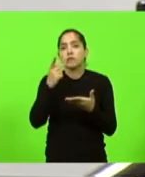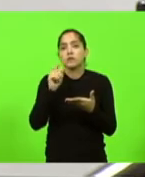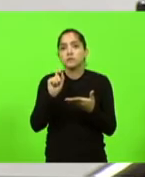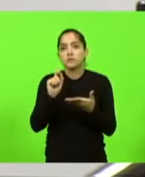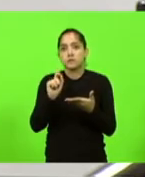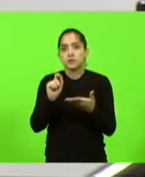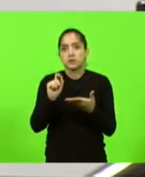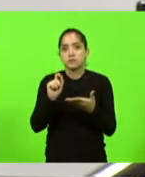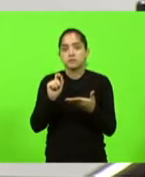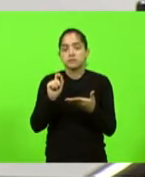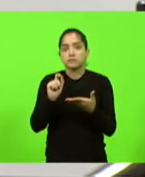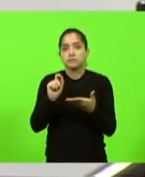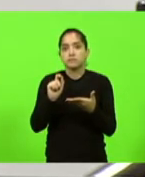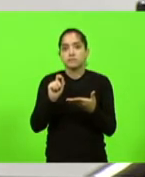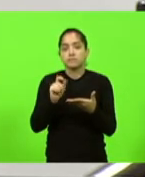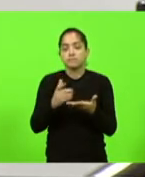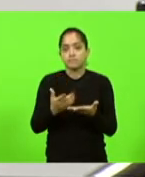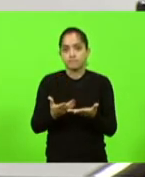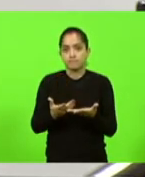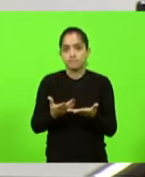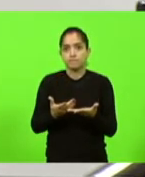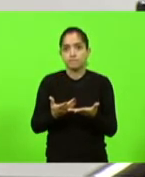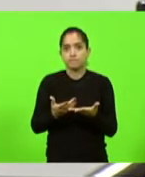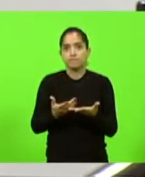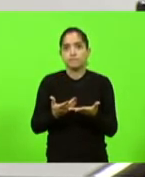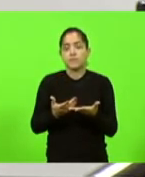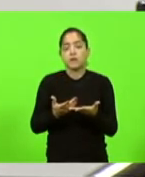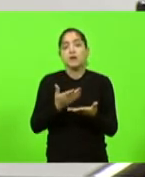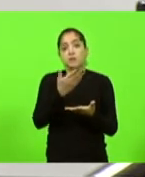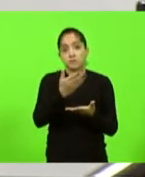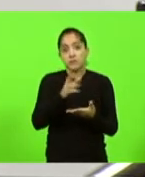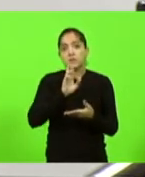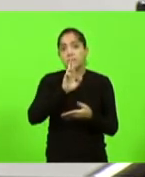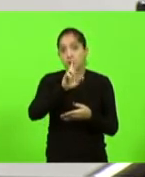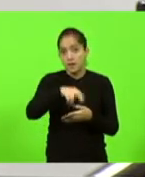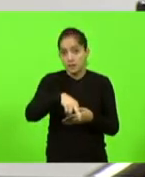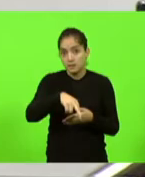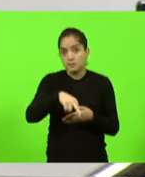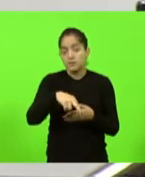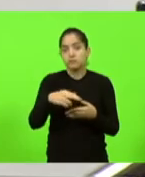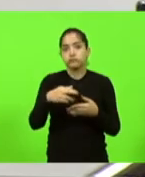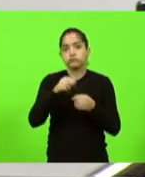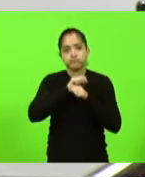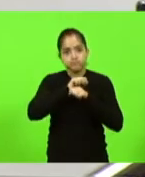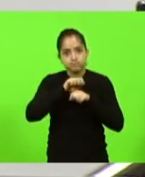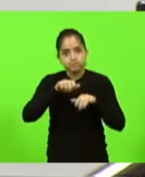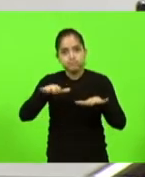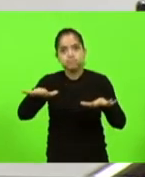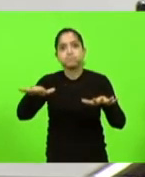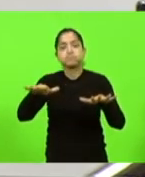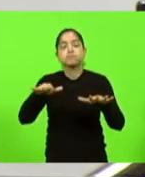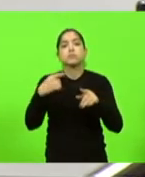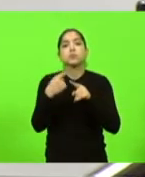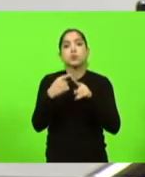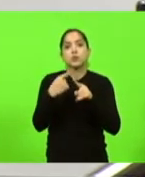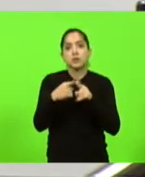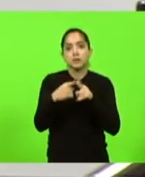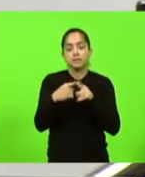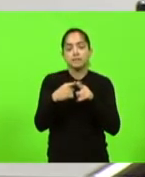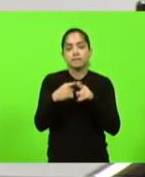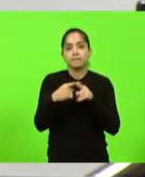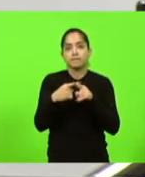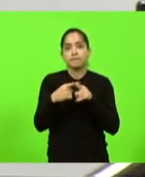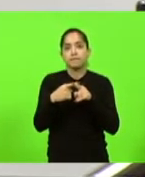E o deputado Bruno, o deputado Milton Alves, tem razão que isso vai correr às redes sociais. Por quê, deputado?